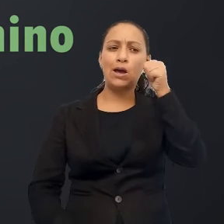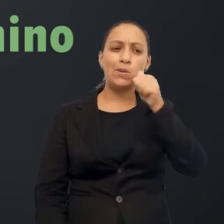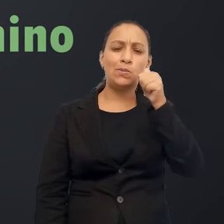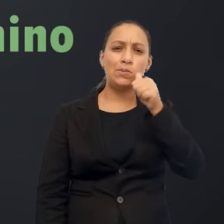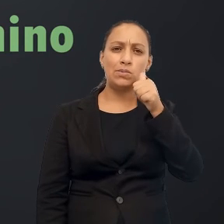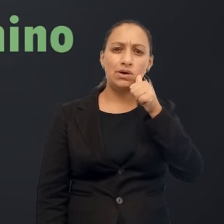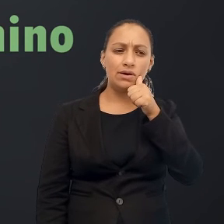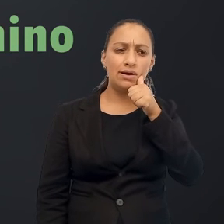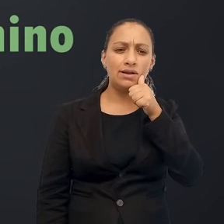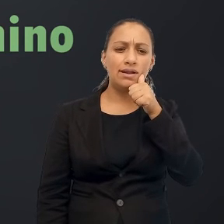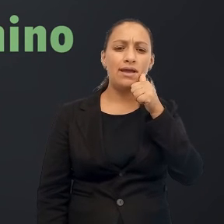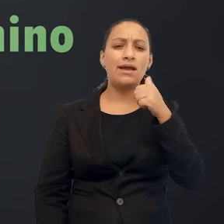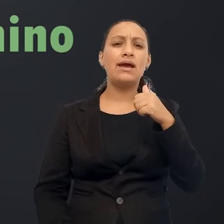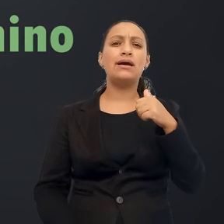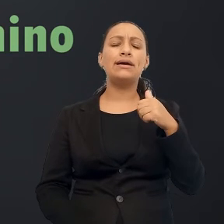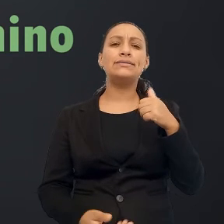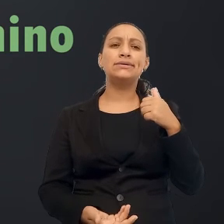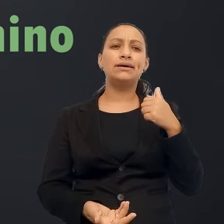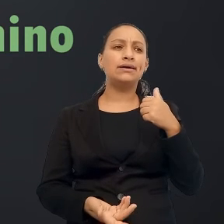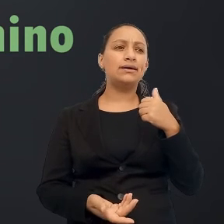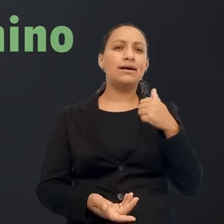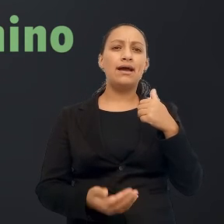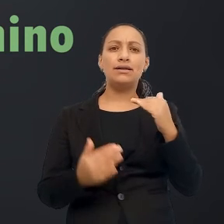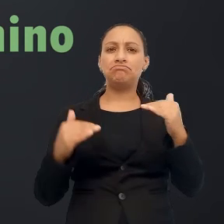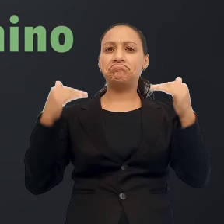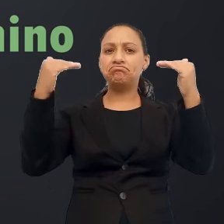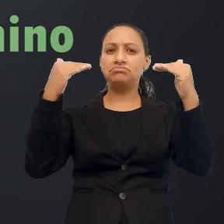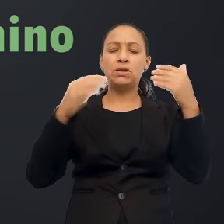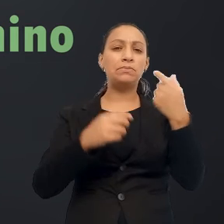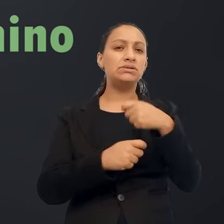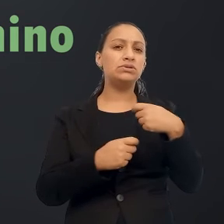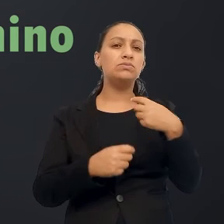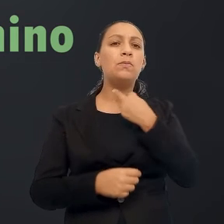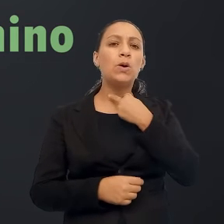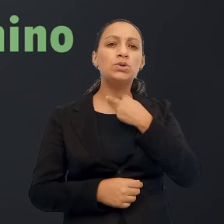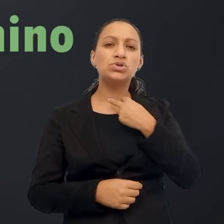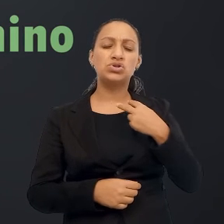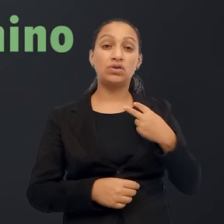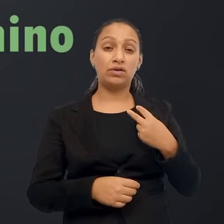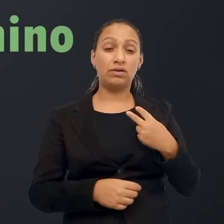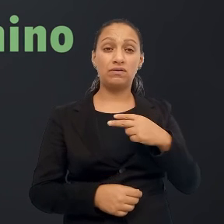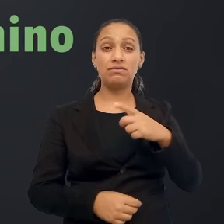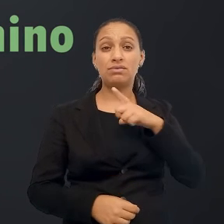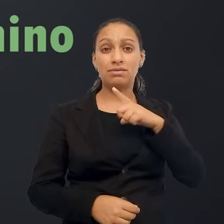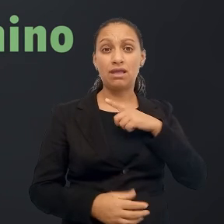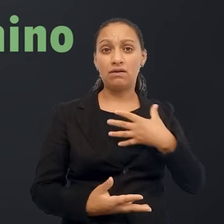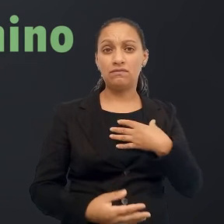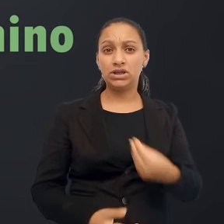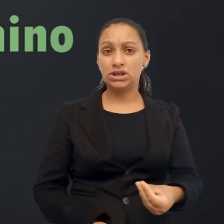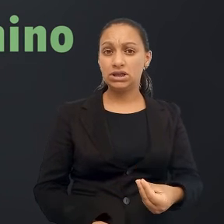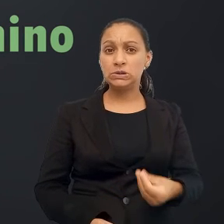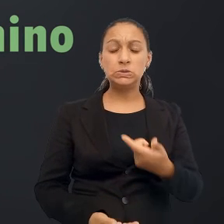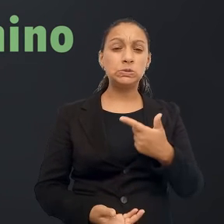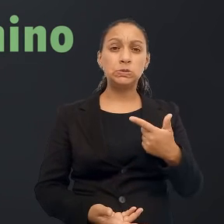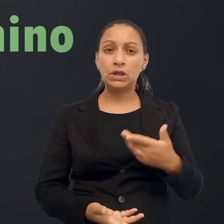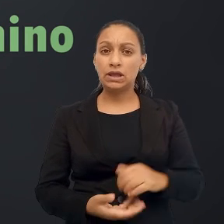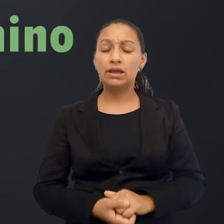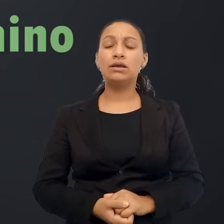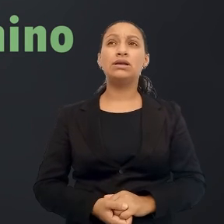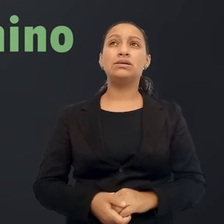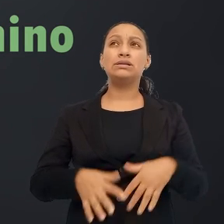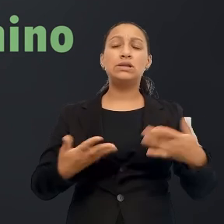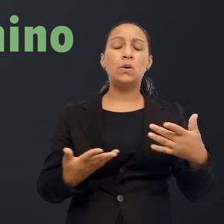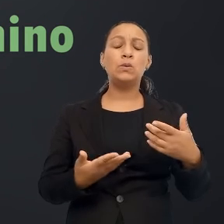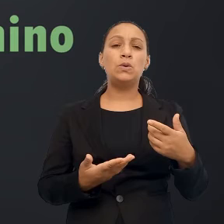cargos altos, ela não consegue ter filhos. Essa engrenagem que move o capitalismo e o